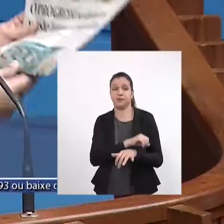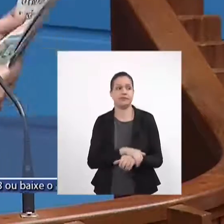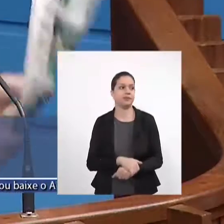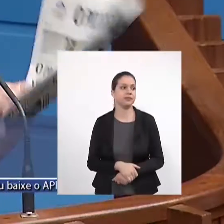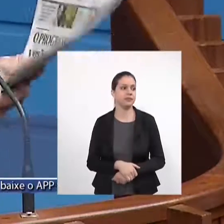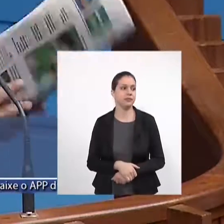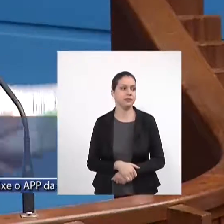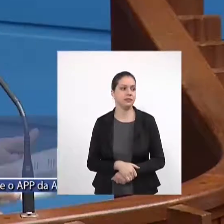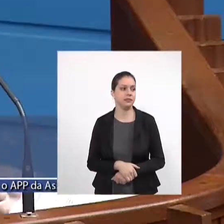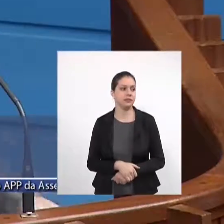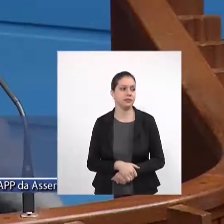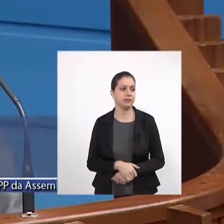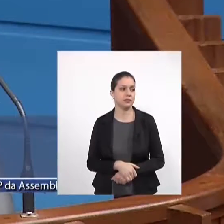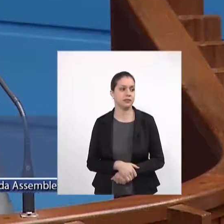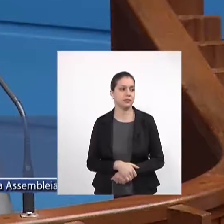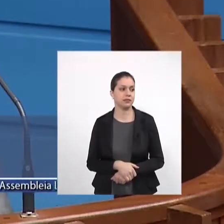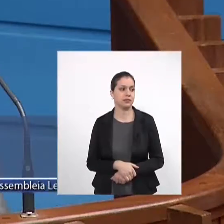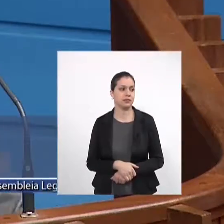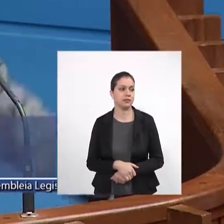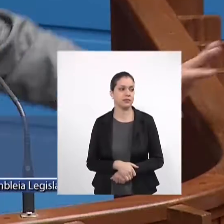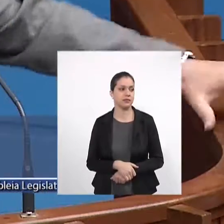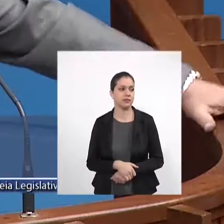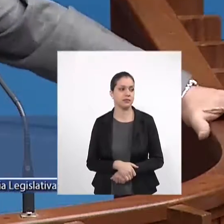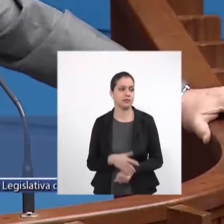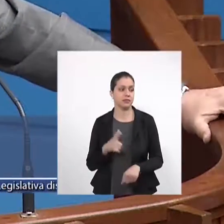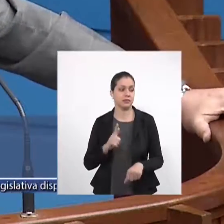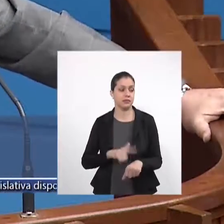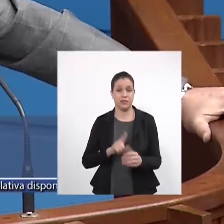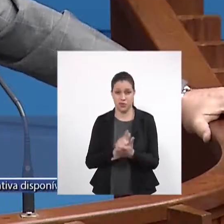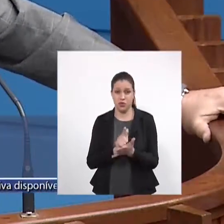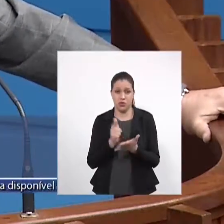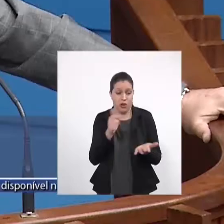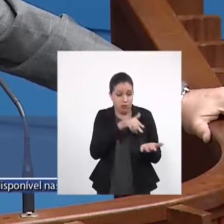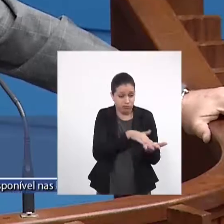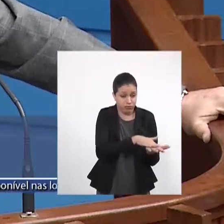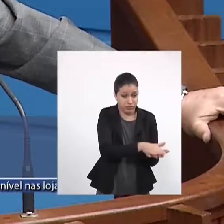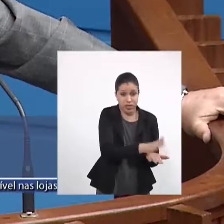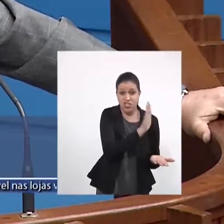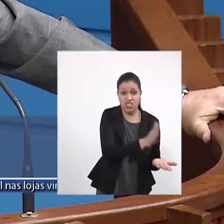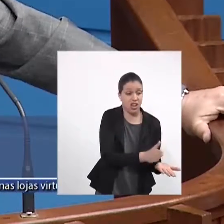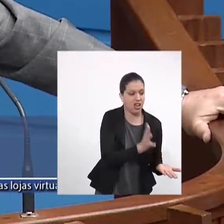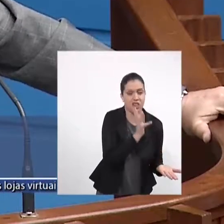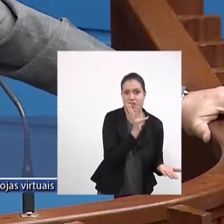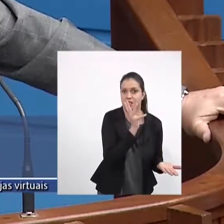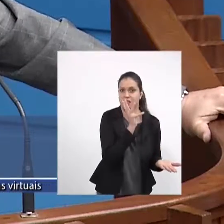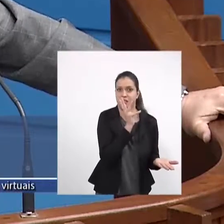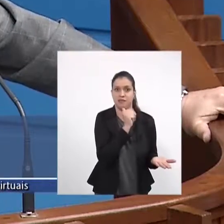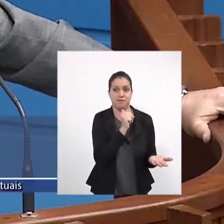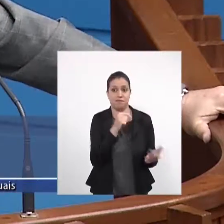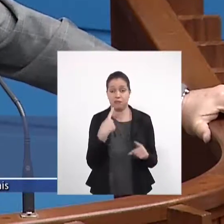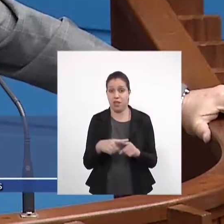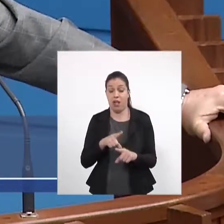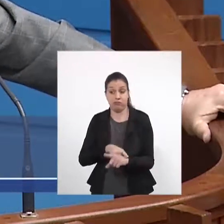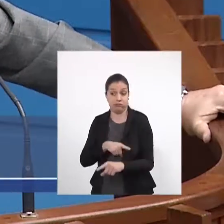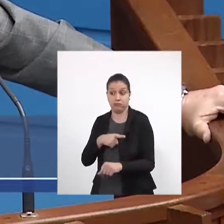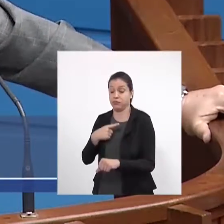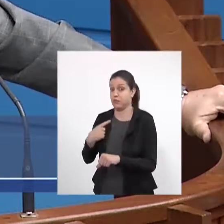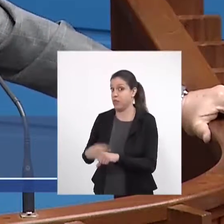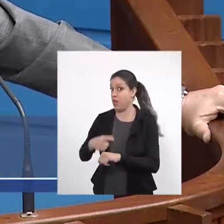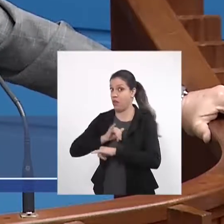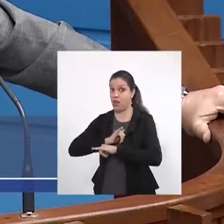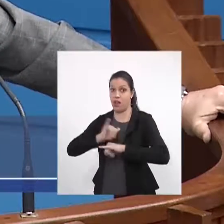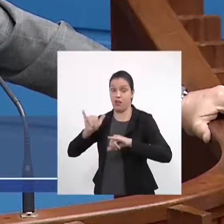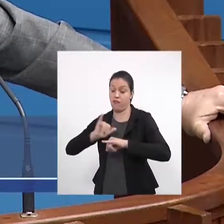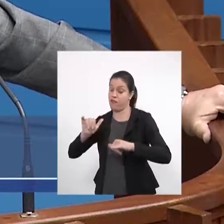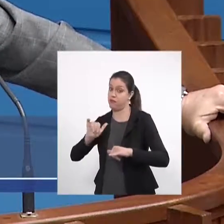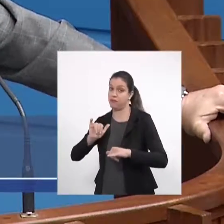já sai, já está desatualizada, nos proporciona também a imaginação de que mundo que nós